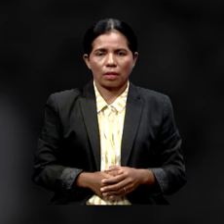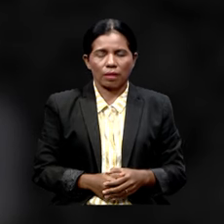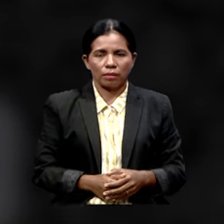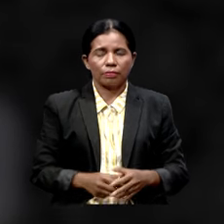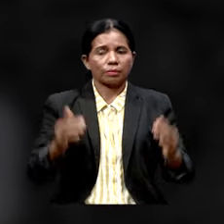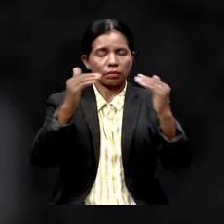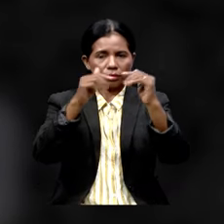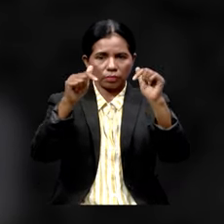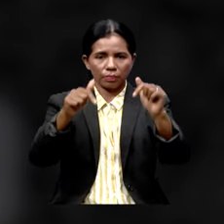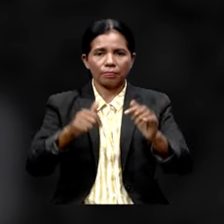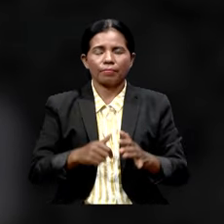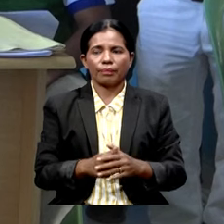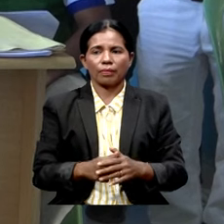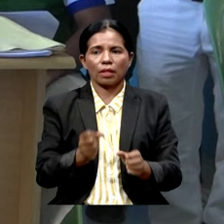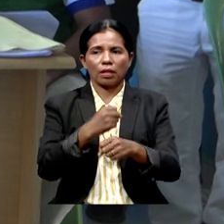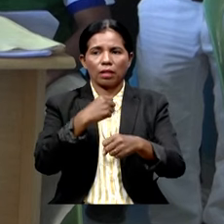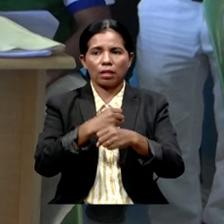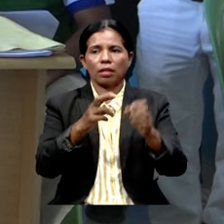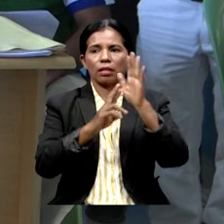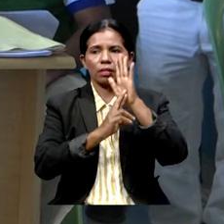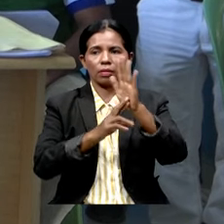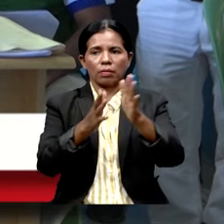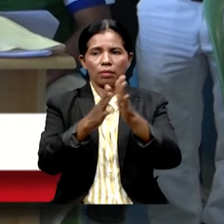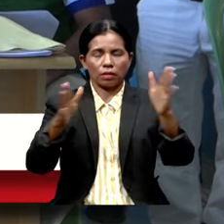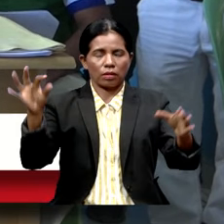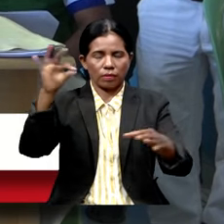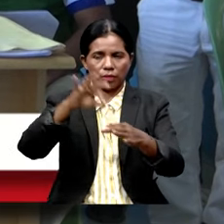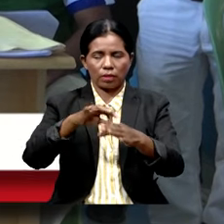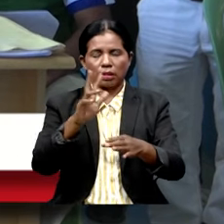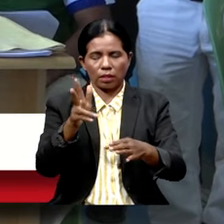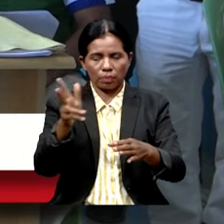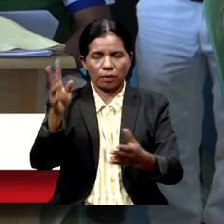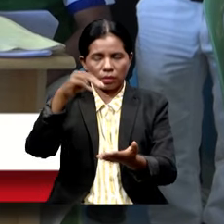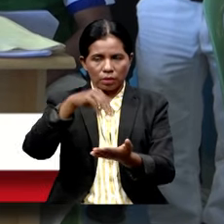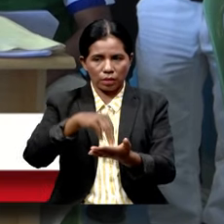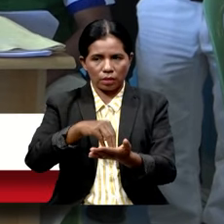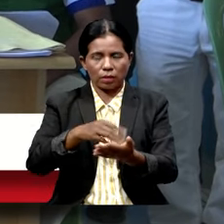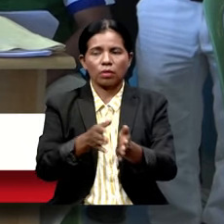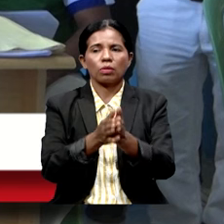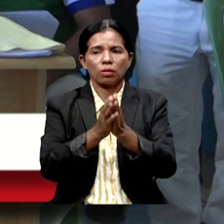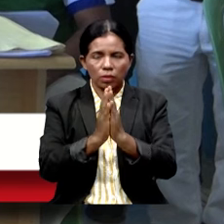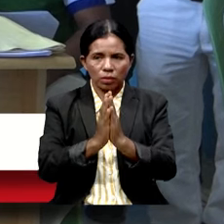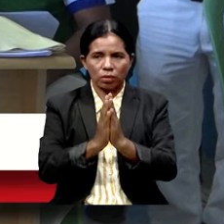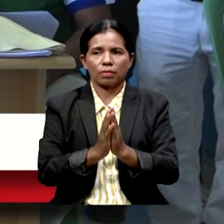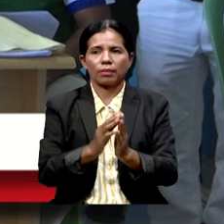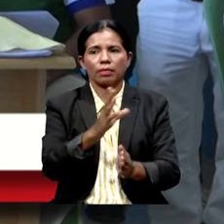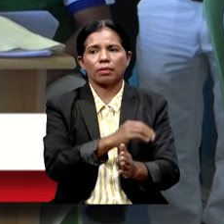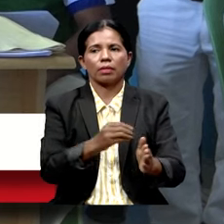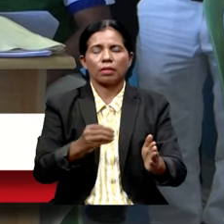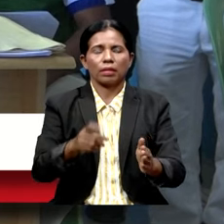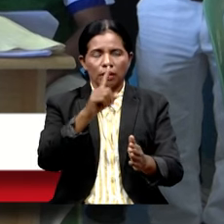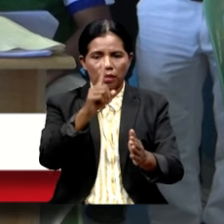conferência de imprensa, Halao representa votos 36.000, onde cuyo não exige.